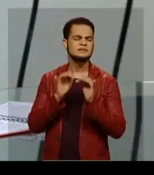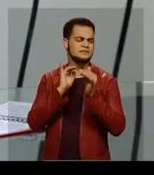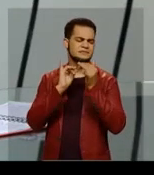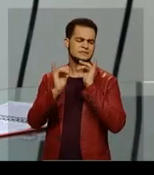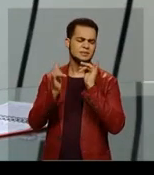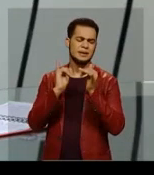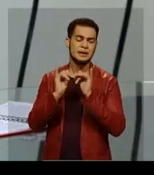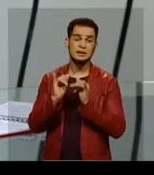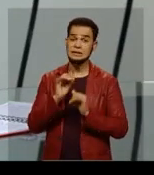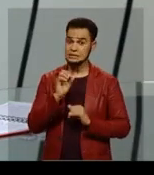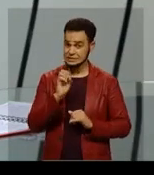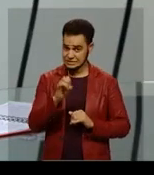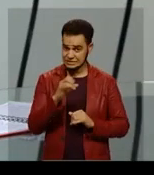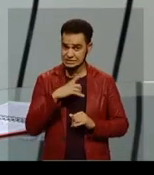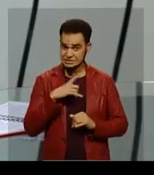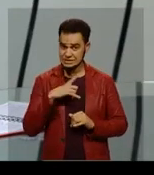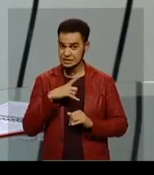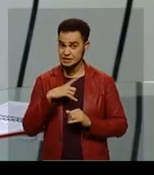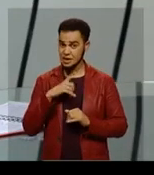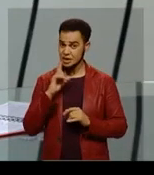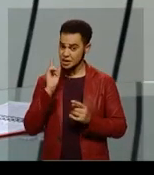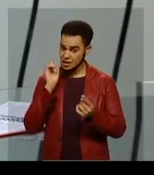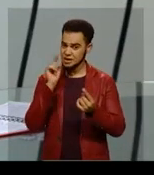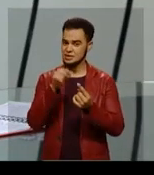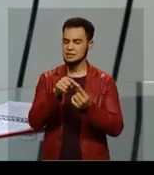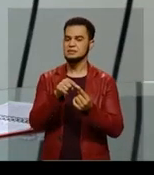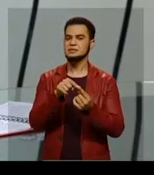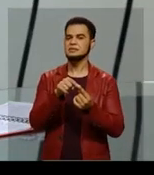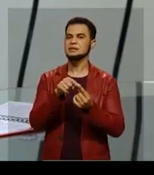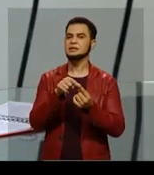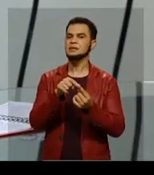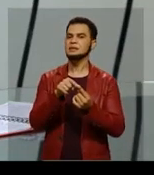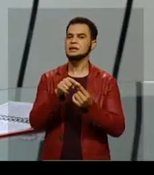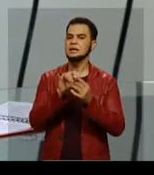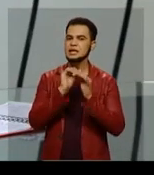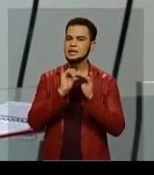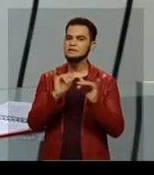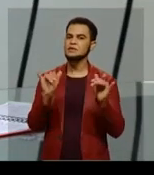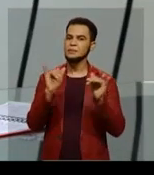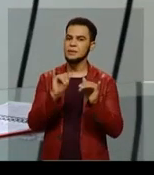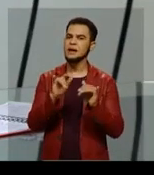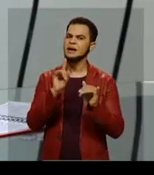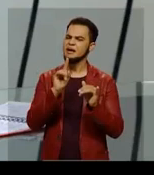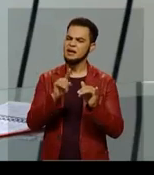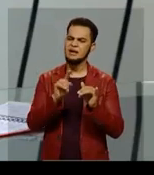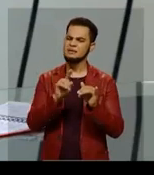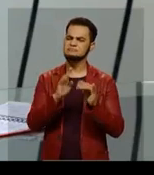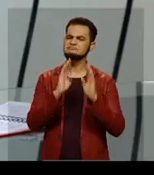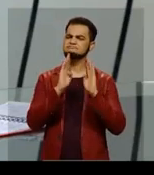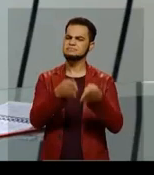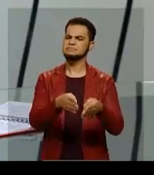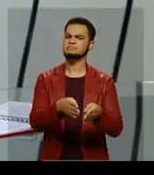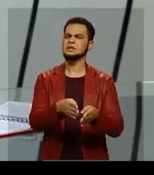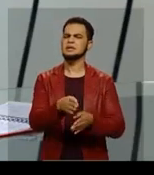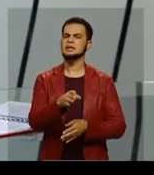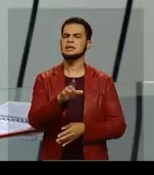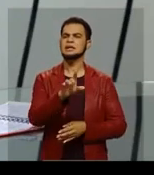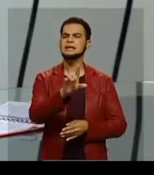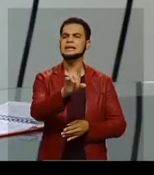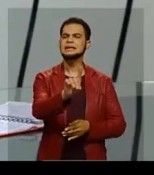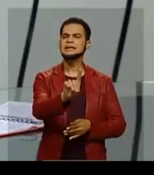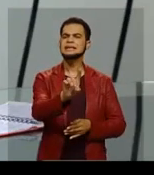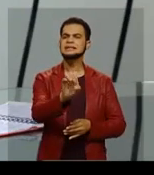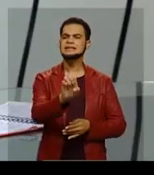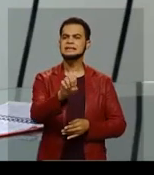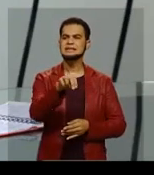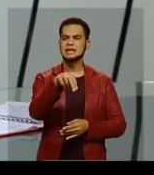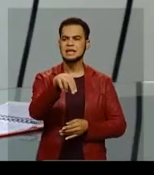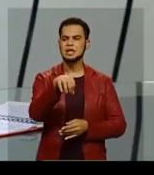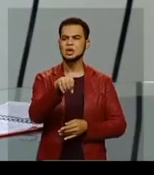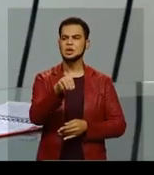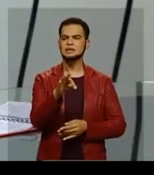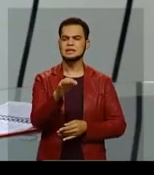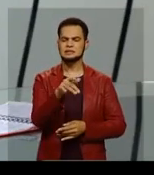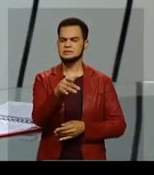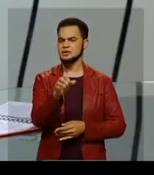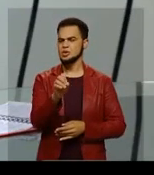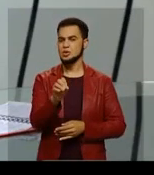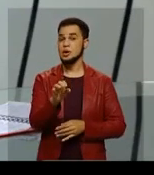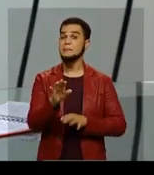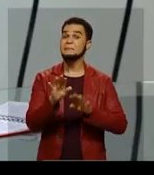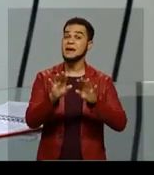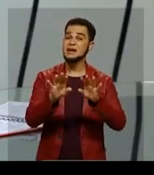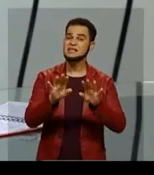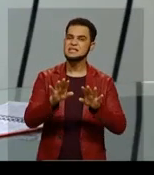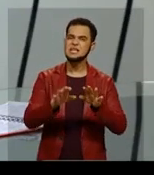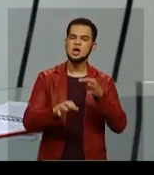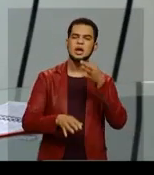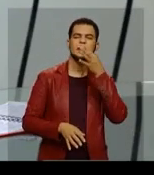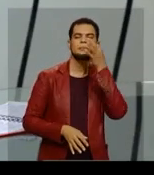objetividade, existe o quê? A denotação. Sim. Então, mas como o Fernando falou, na música, no poema,